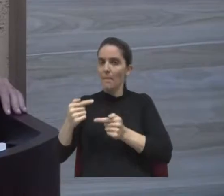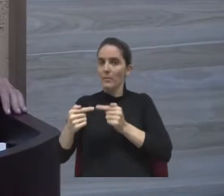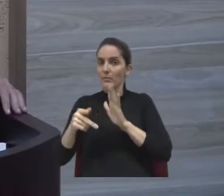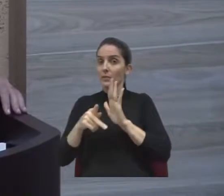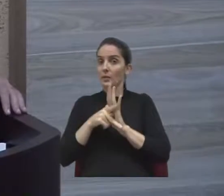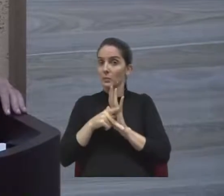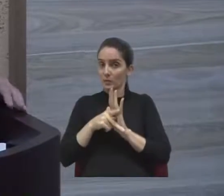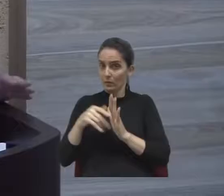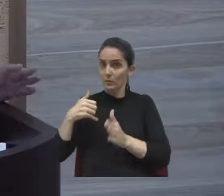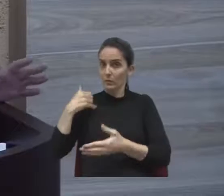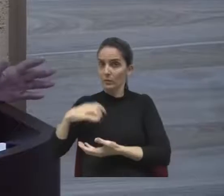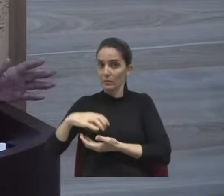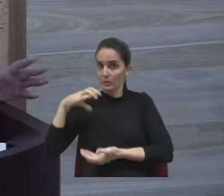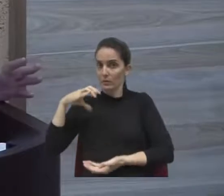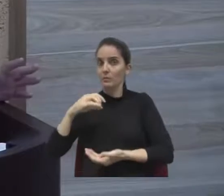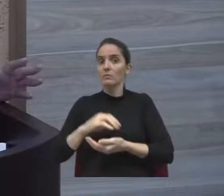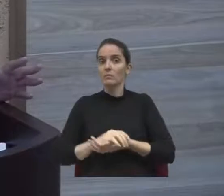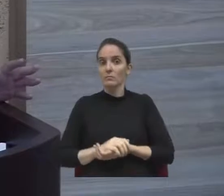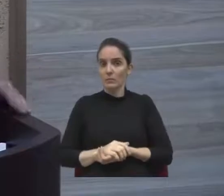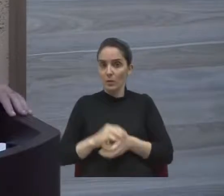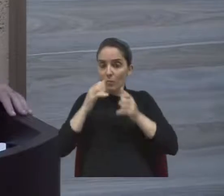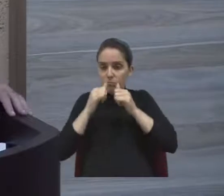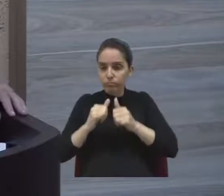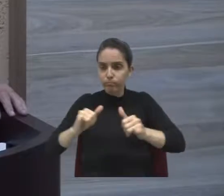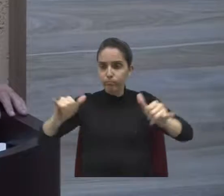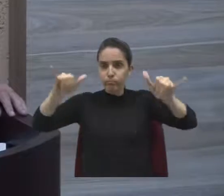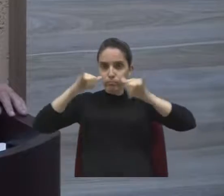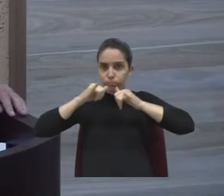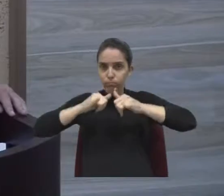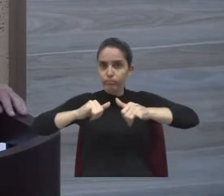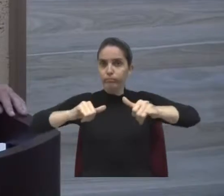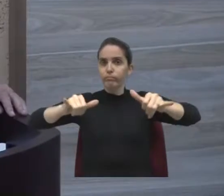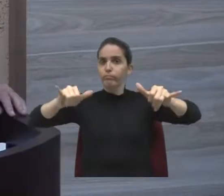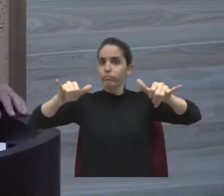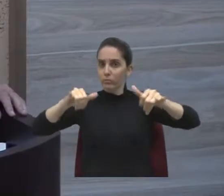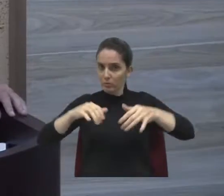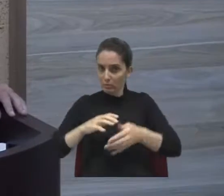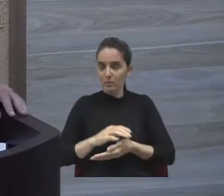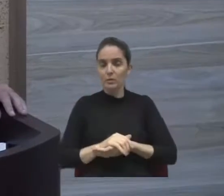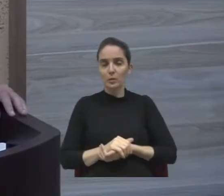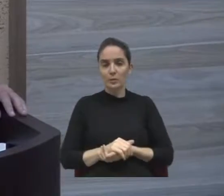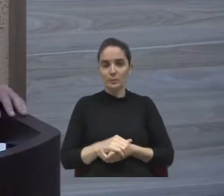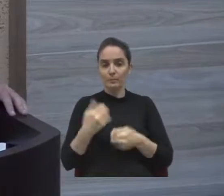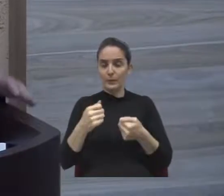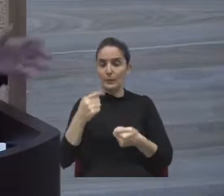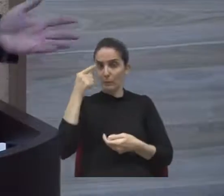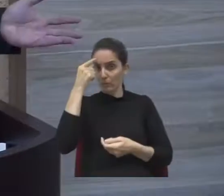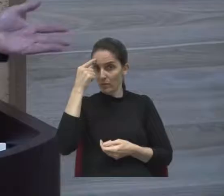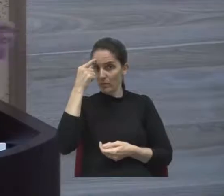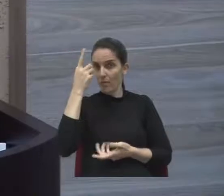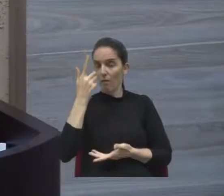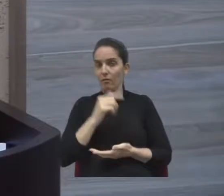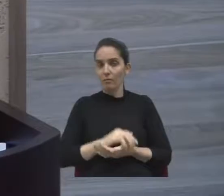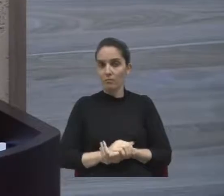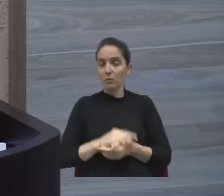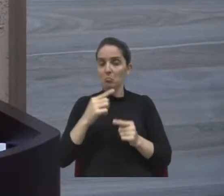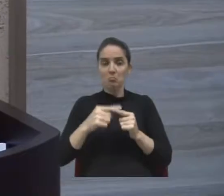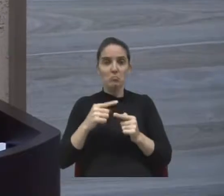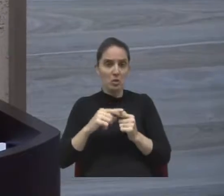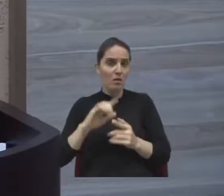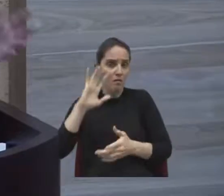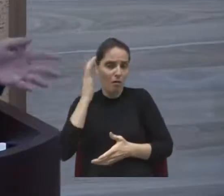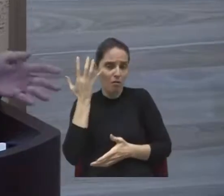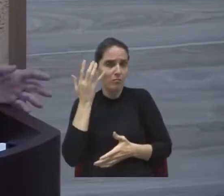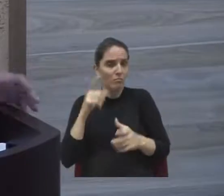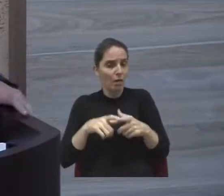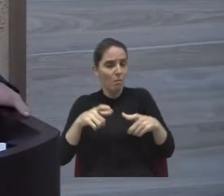importante começarmos a difundir mais esse processo de envelhecimento, que é uma realidade da grande maioria de todos nós